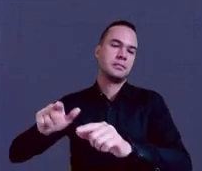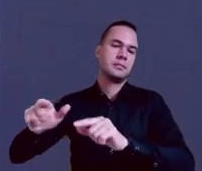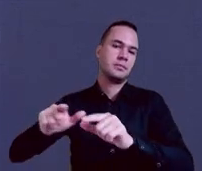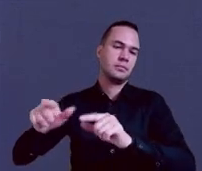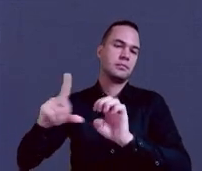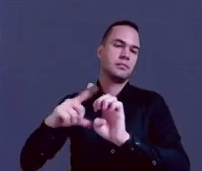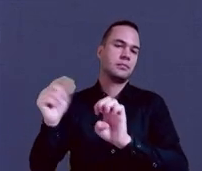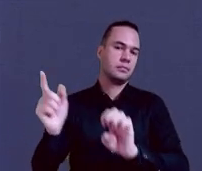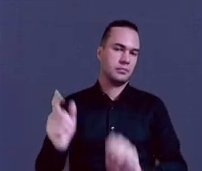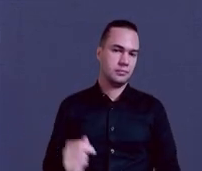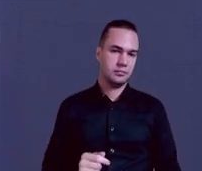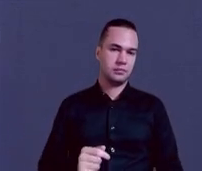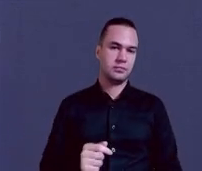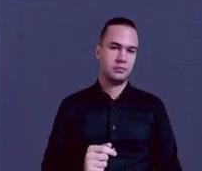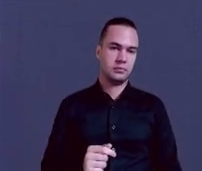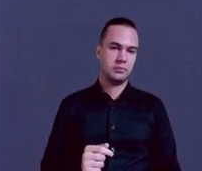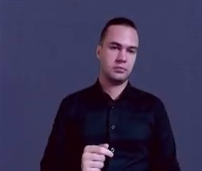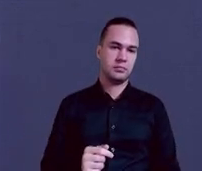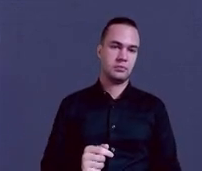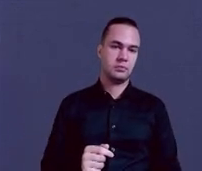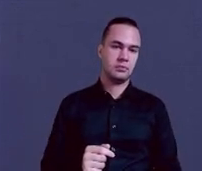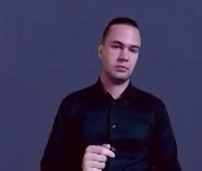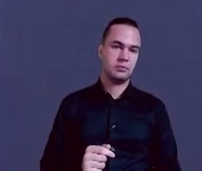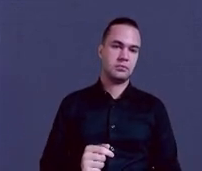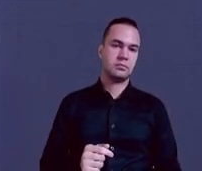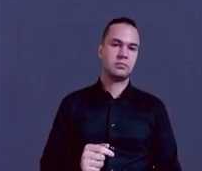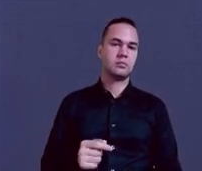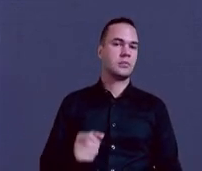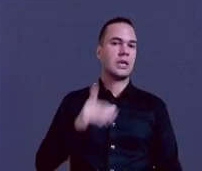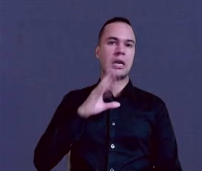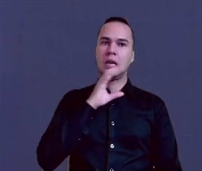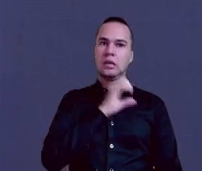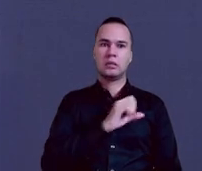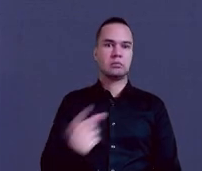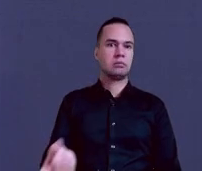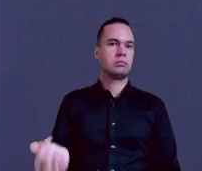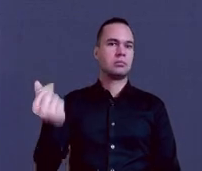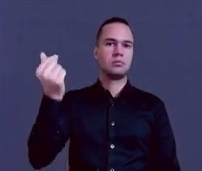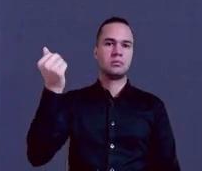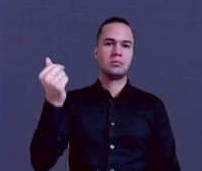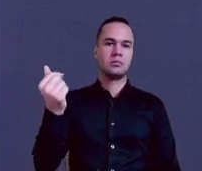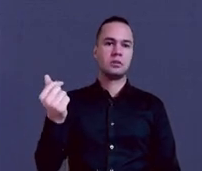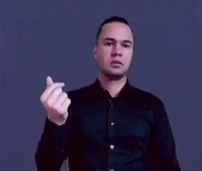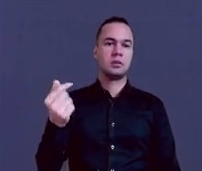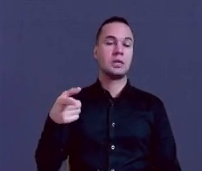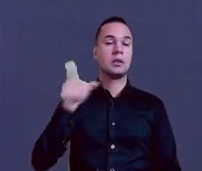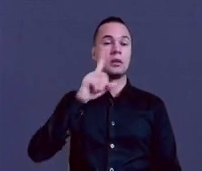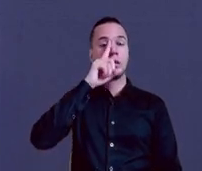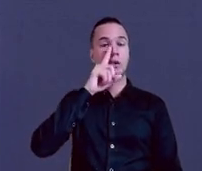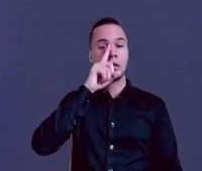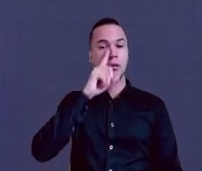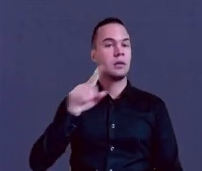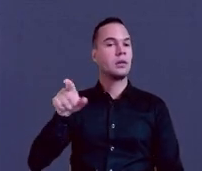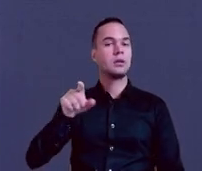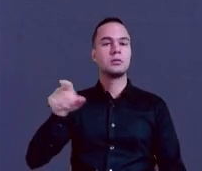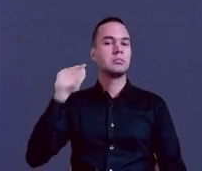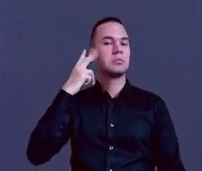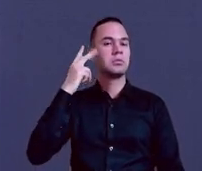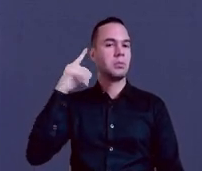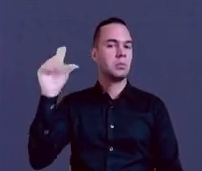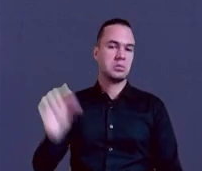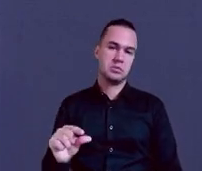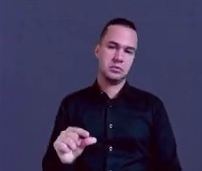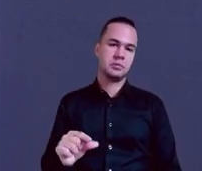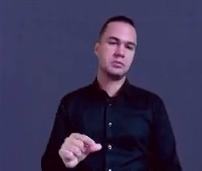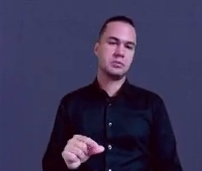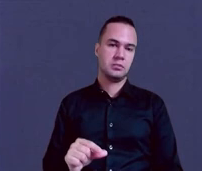e captavam muito rápido né O que fazia com que o risco daquela empreitada naturalmente muito baixo né